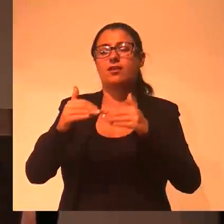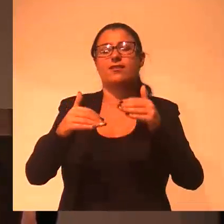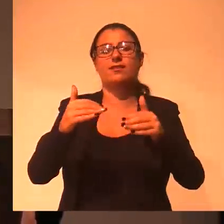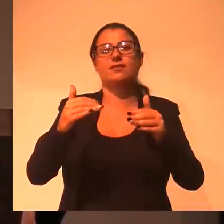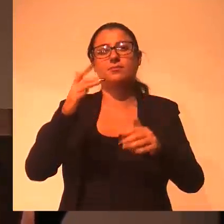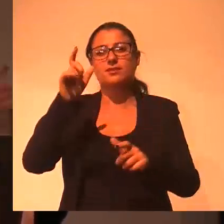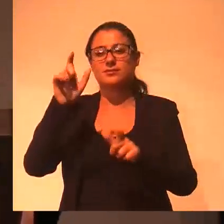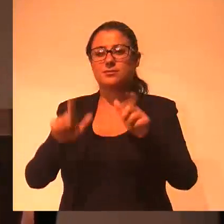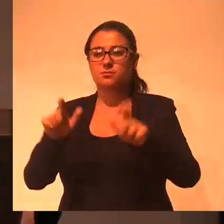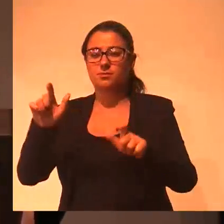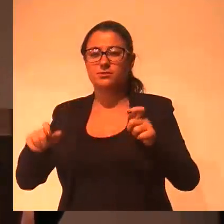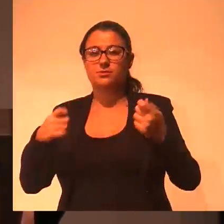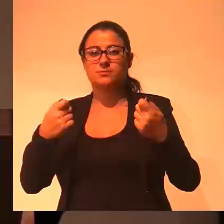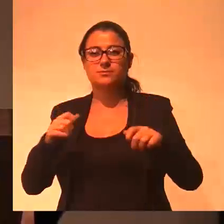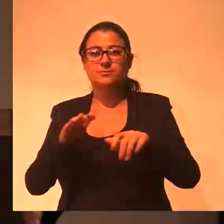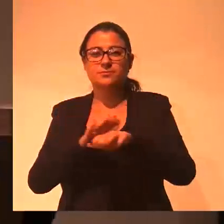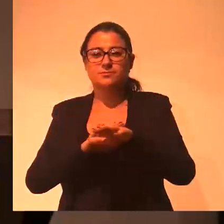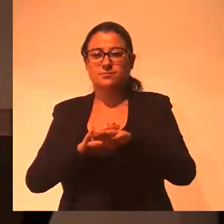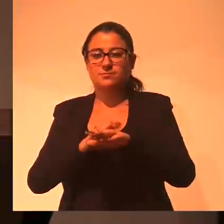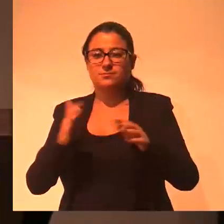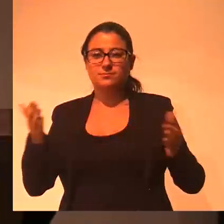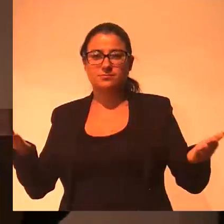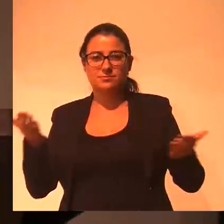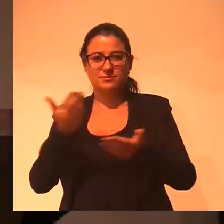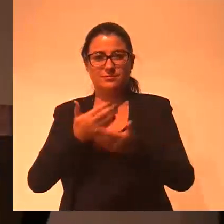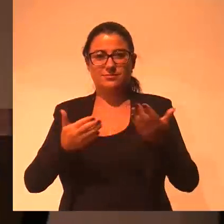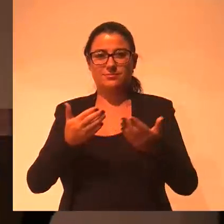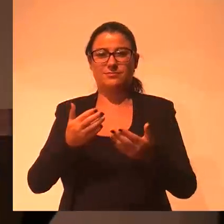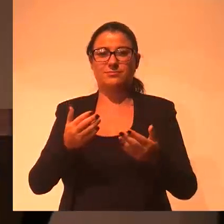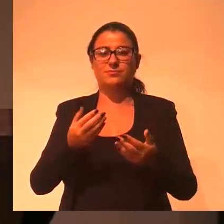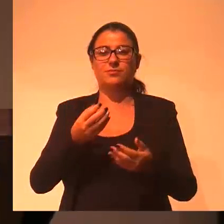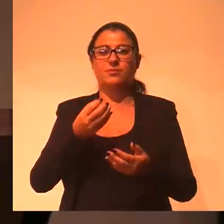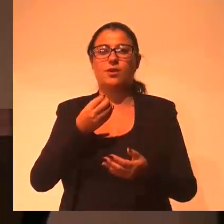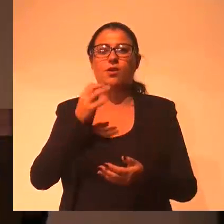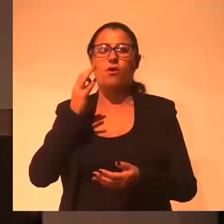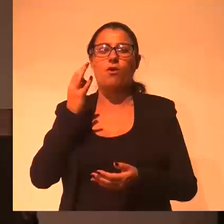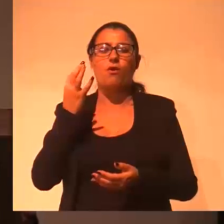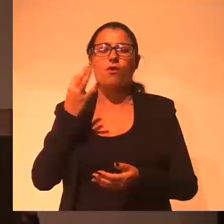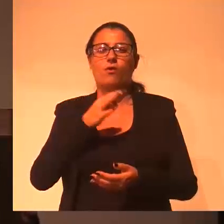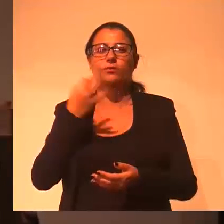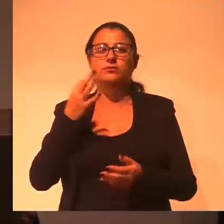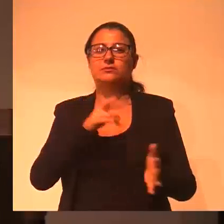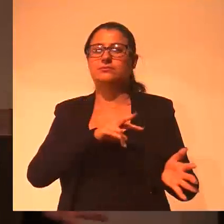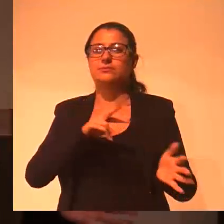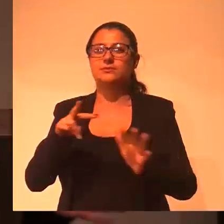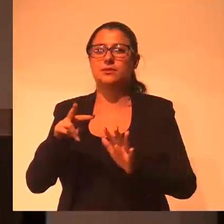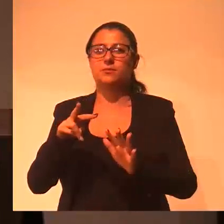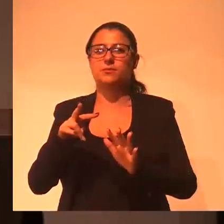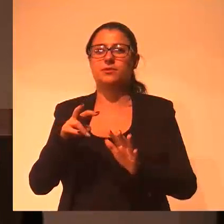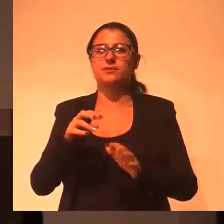pessoas o diálogo e não a violência. Então, desejo a todos uma ótima semana, fiquem com Deus. Uma boa semana a todos.